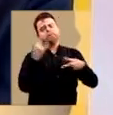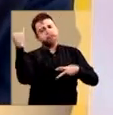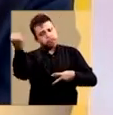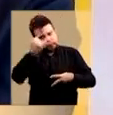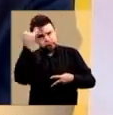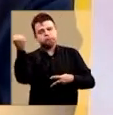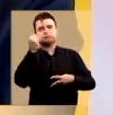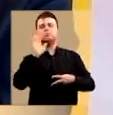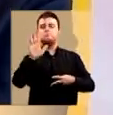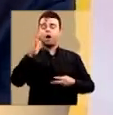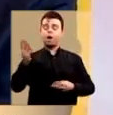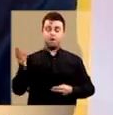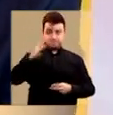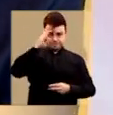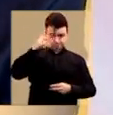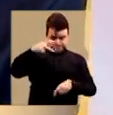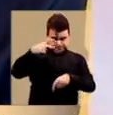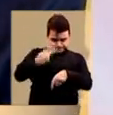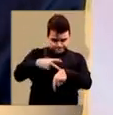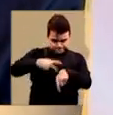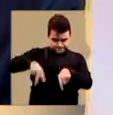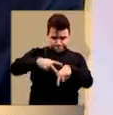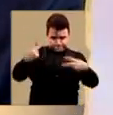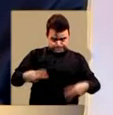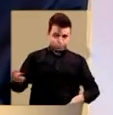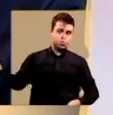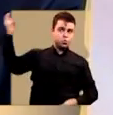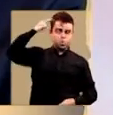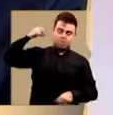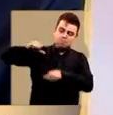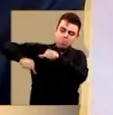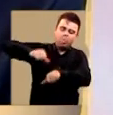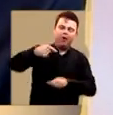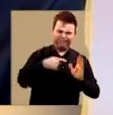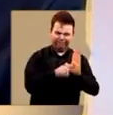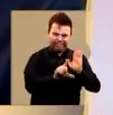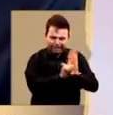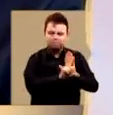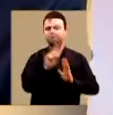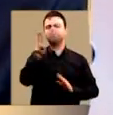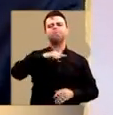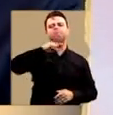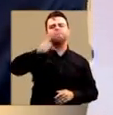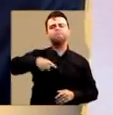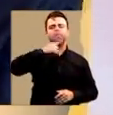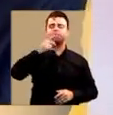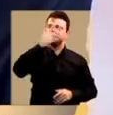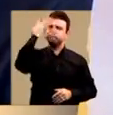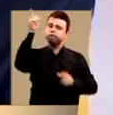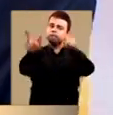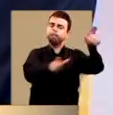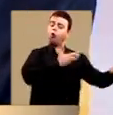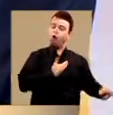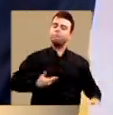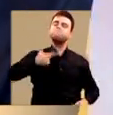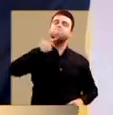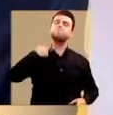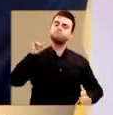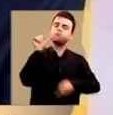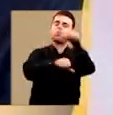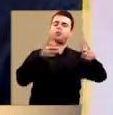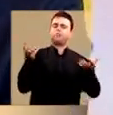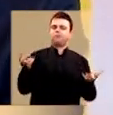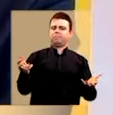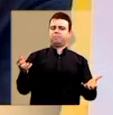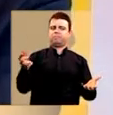instrumentos importantes, mas a cultura de um país, elas não são alteradas apenas por meio de leis. É necessário, de fato, vontade política. Sem